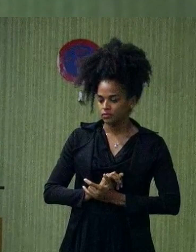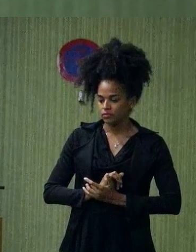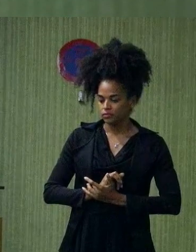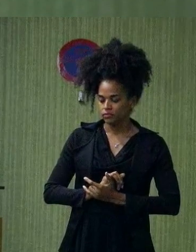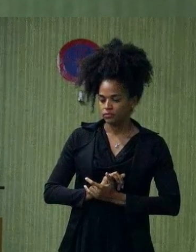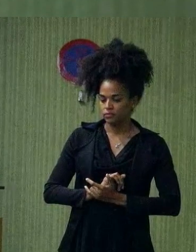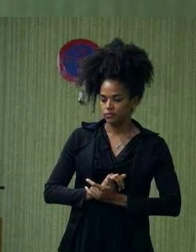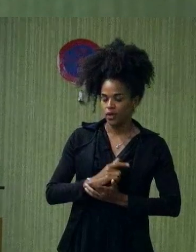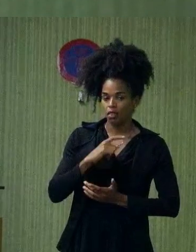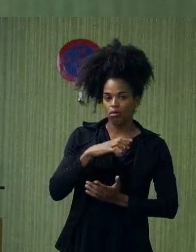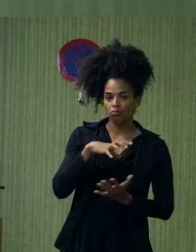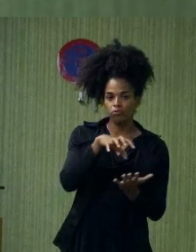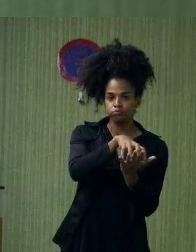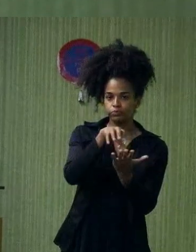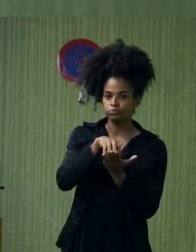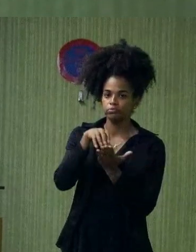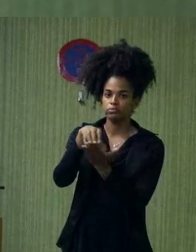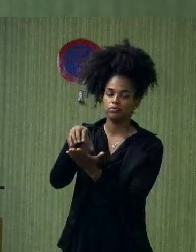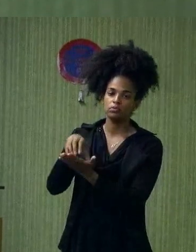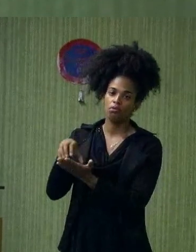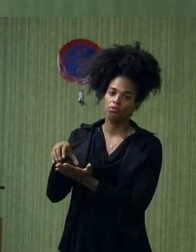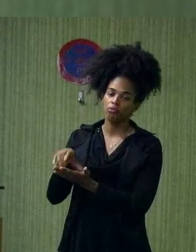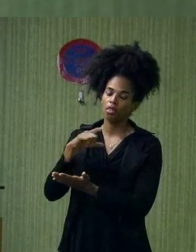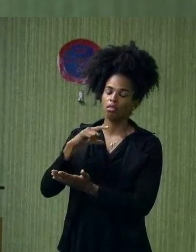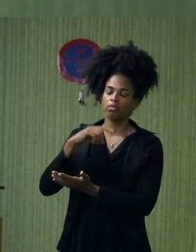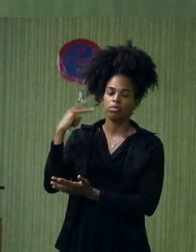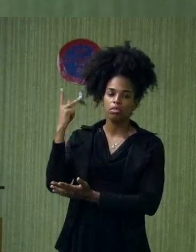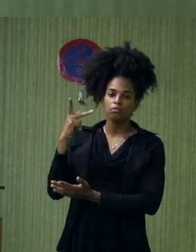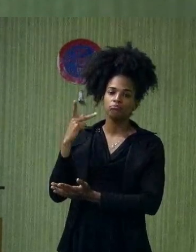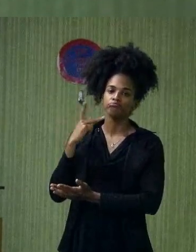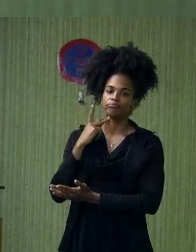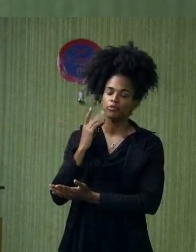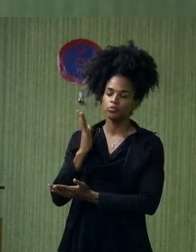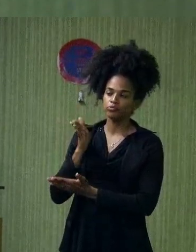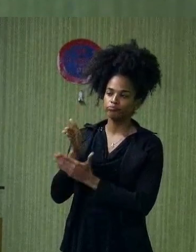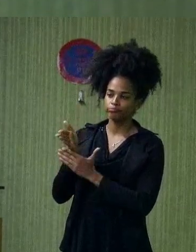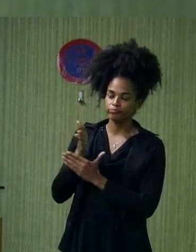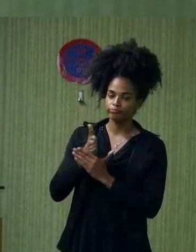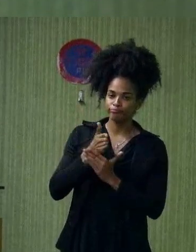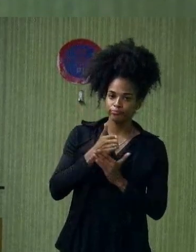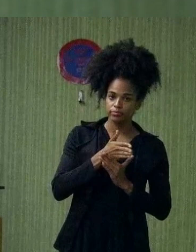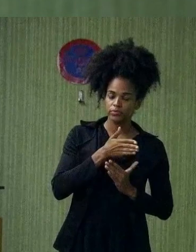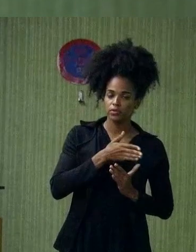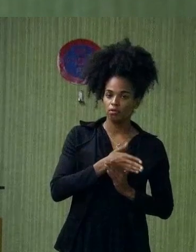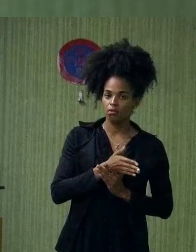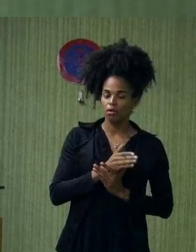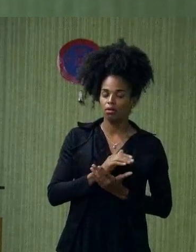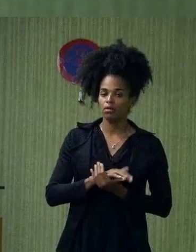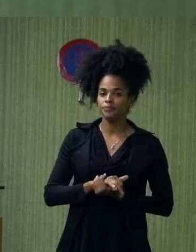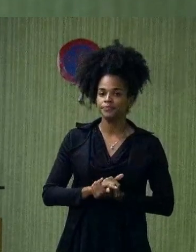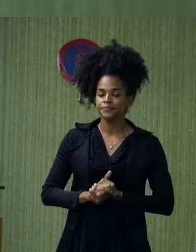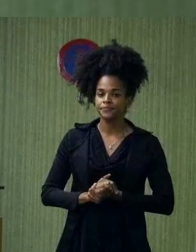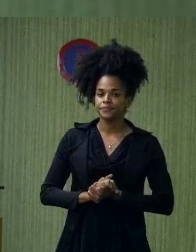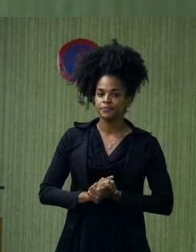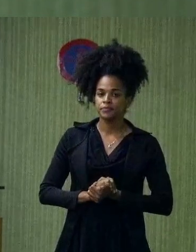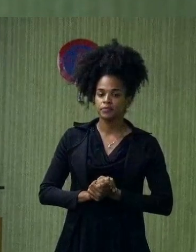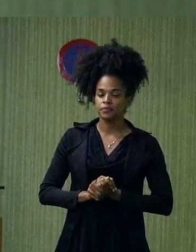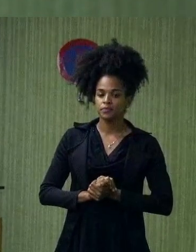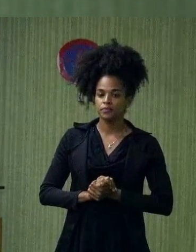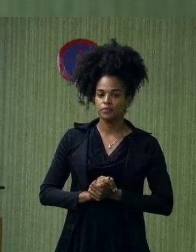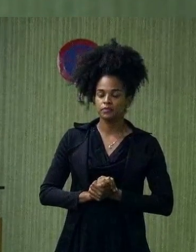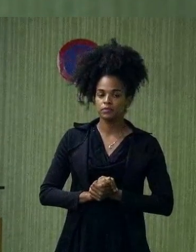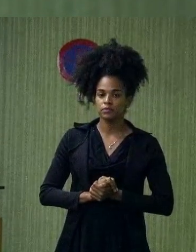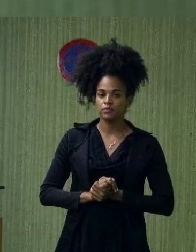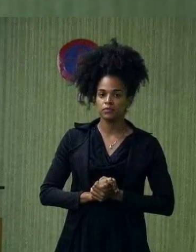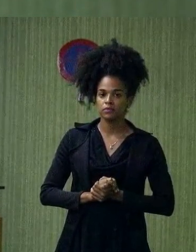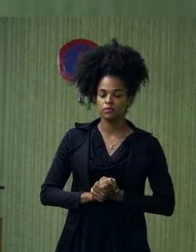várias comarcas tem promotores lá e tanto que pode passar que eh